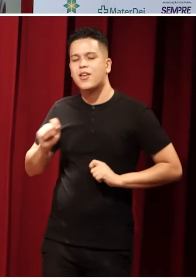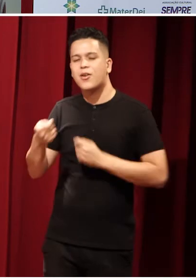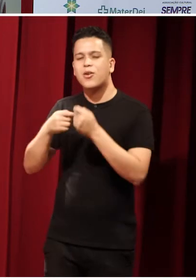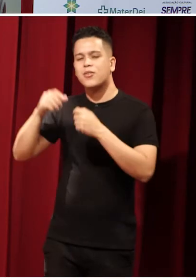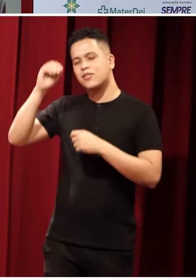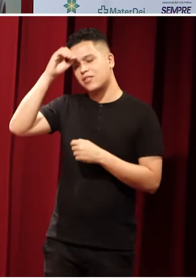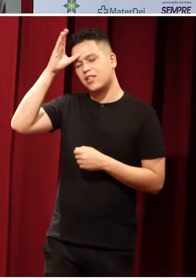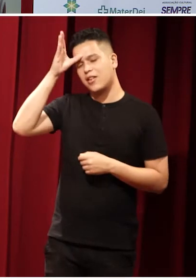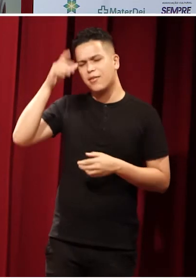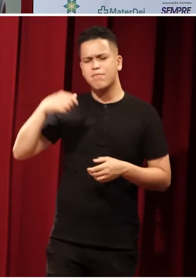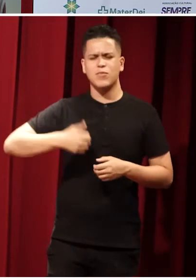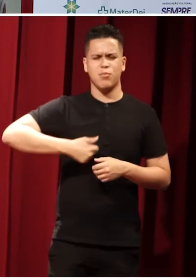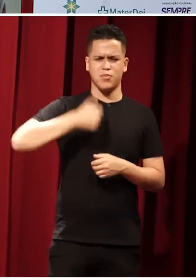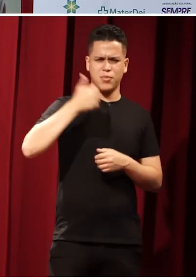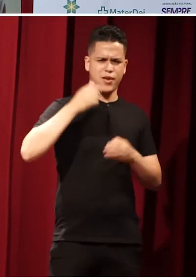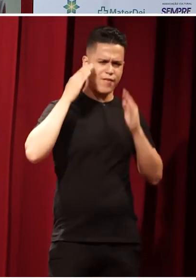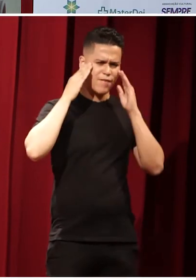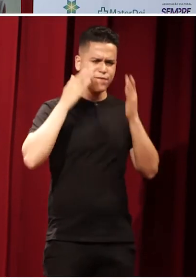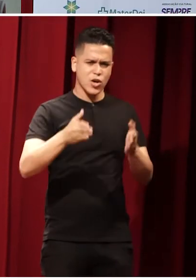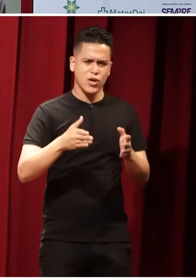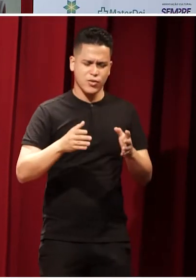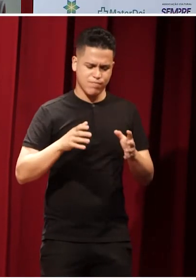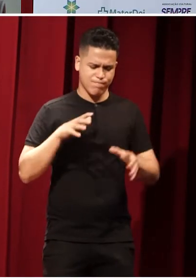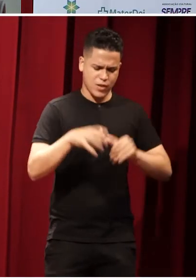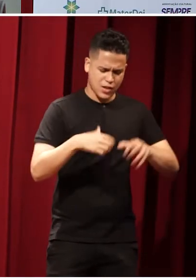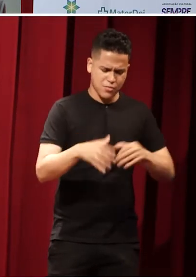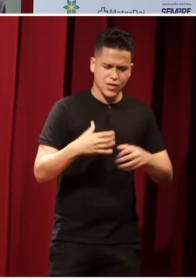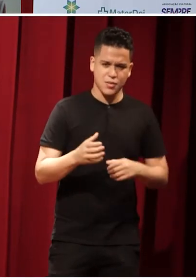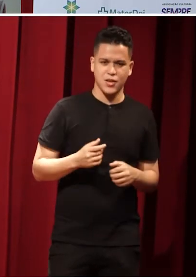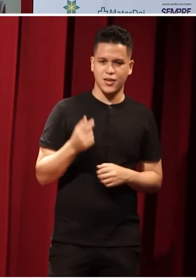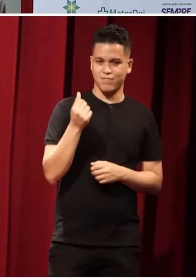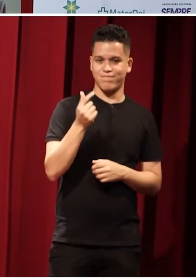porque quando você gera